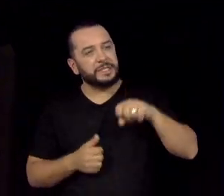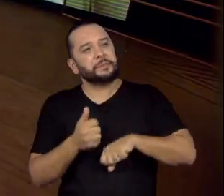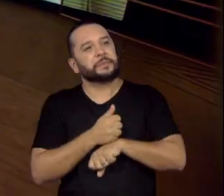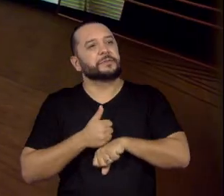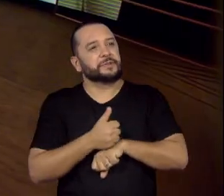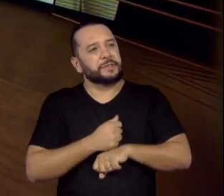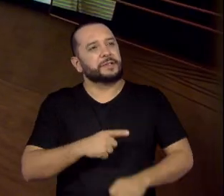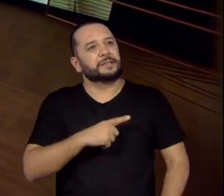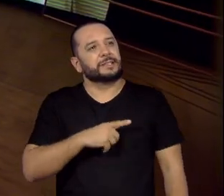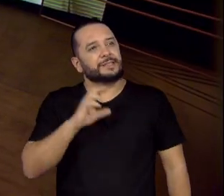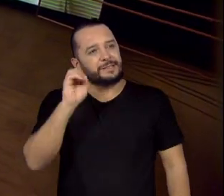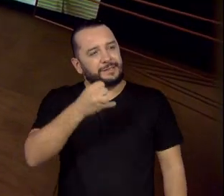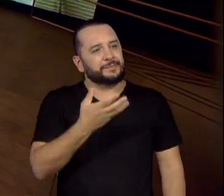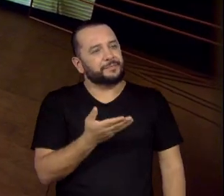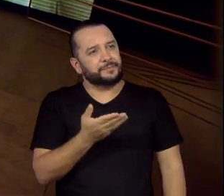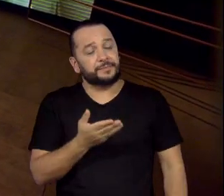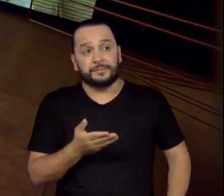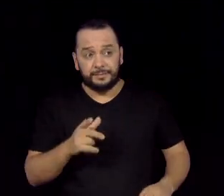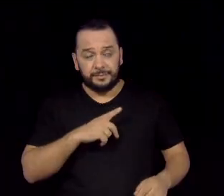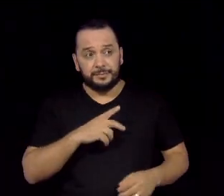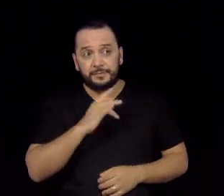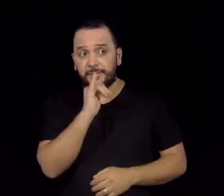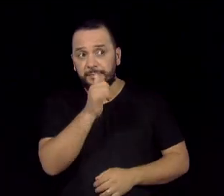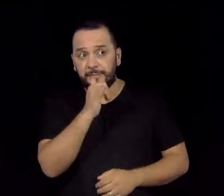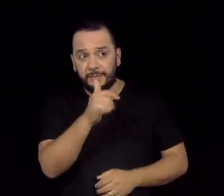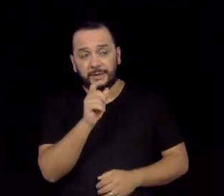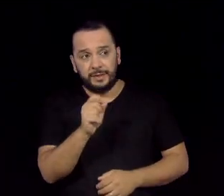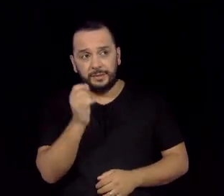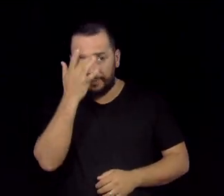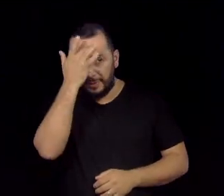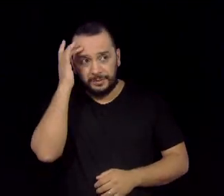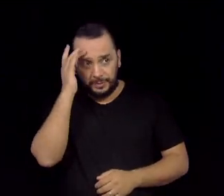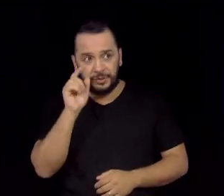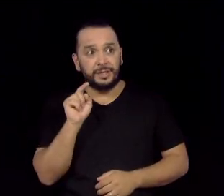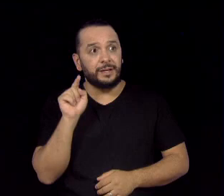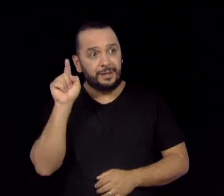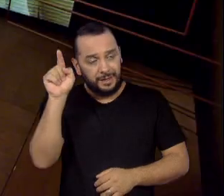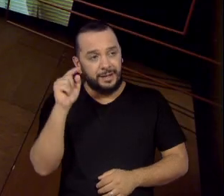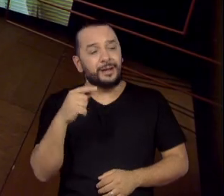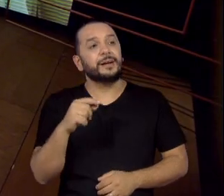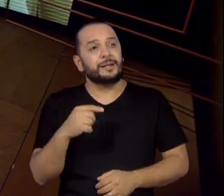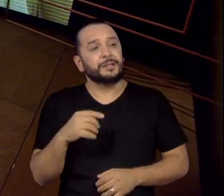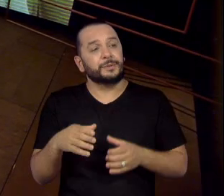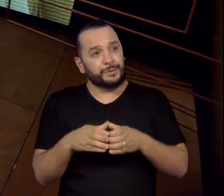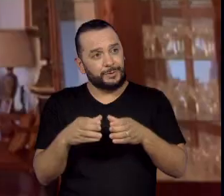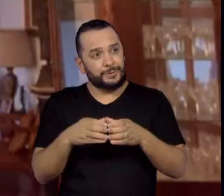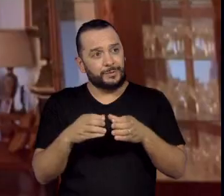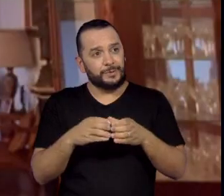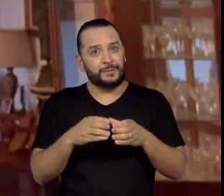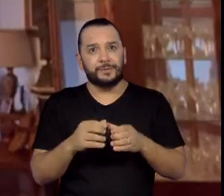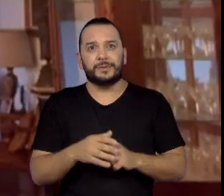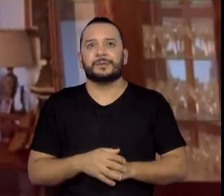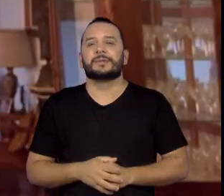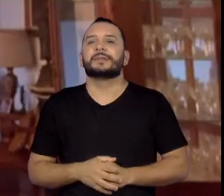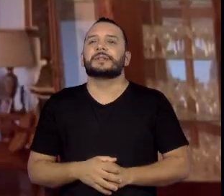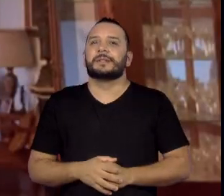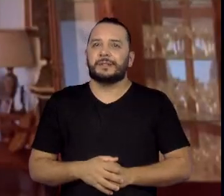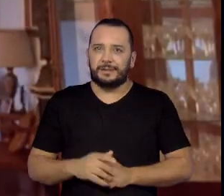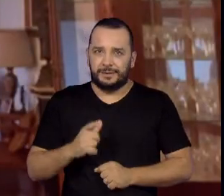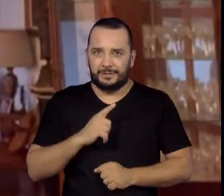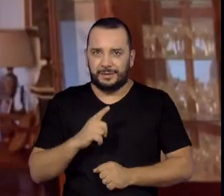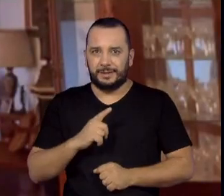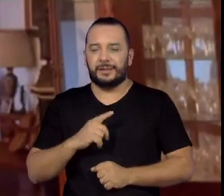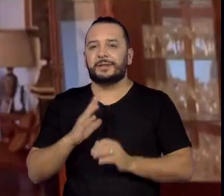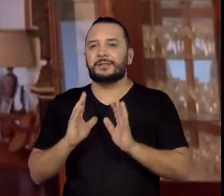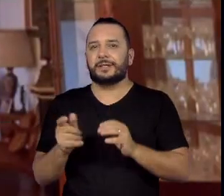fazendo. Ô, Loyola, nós temos um depoimento também de pessoas de lá da academia, né? Nós temos na Academia